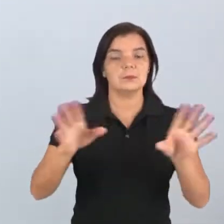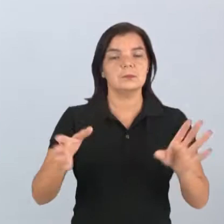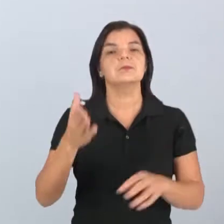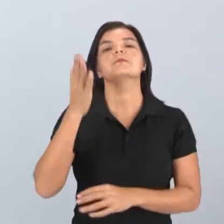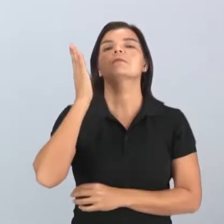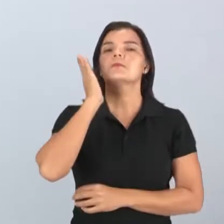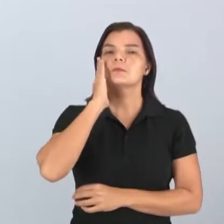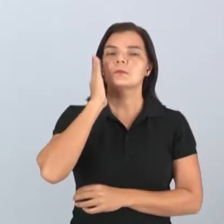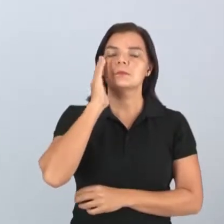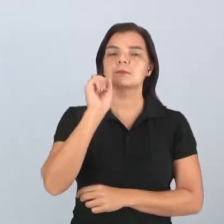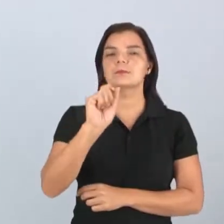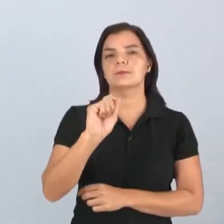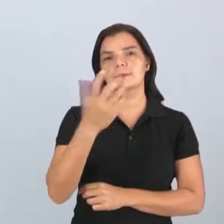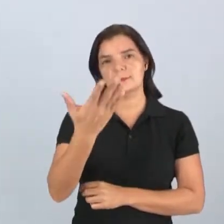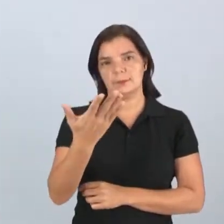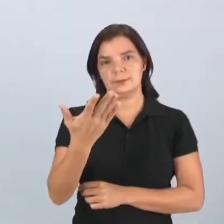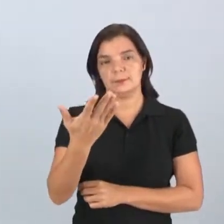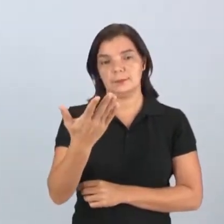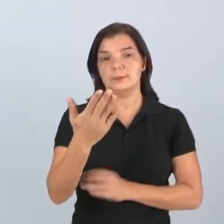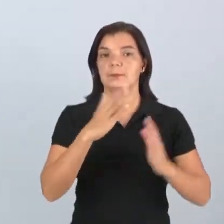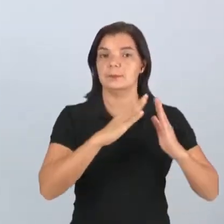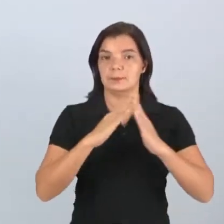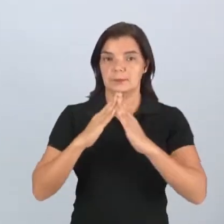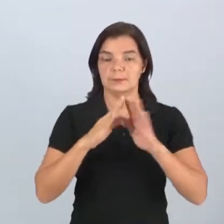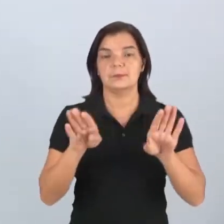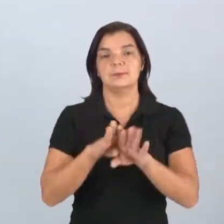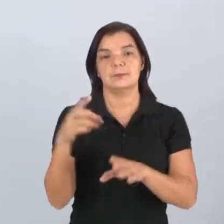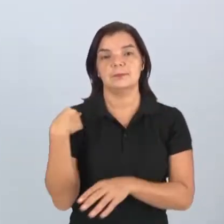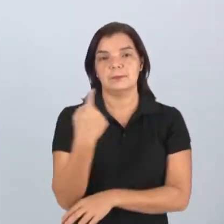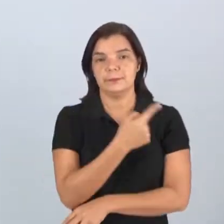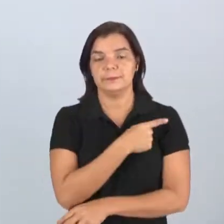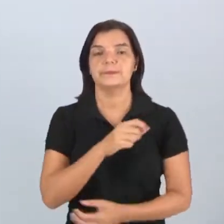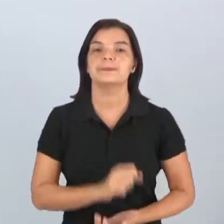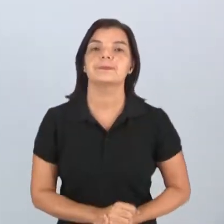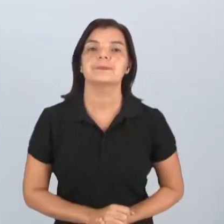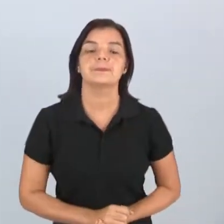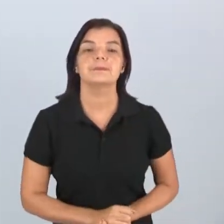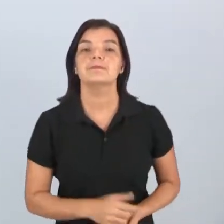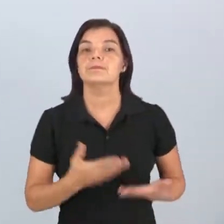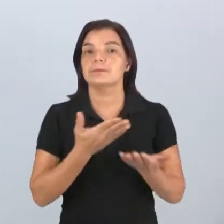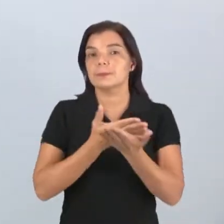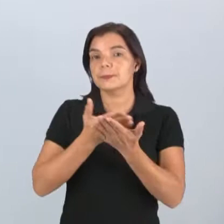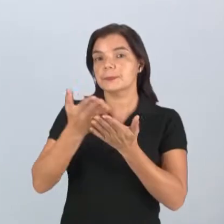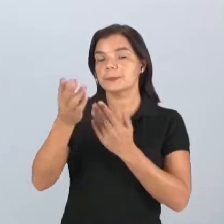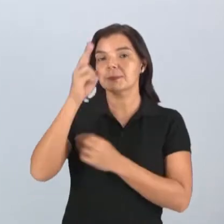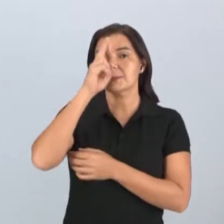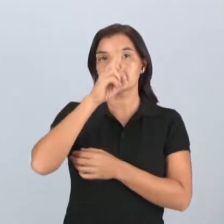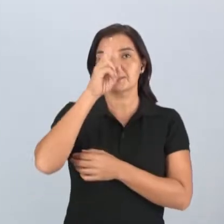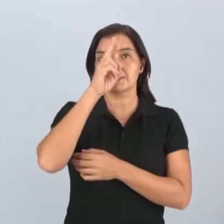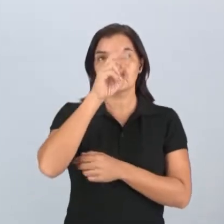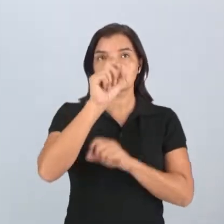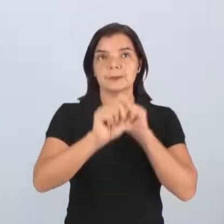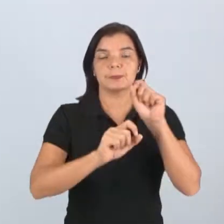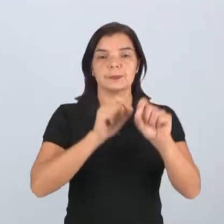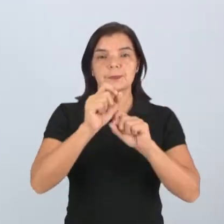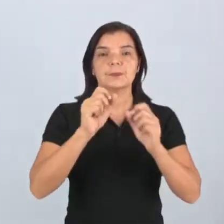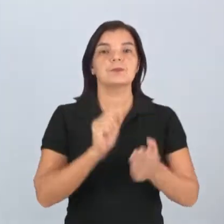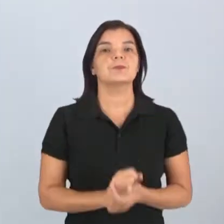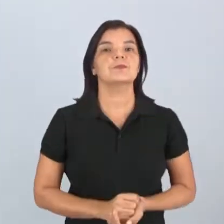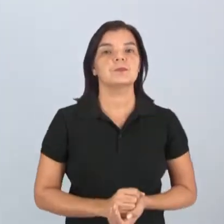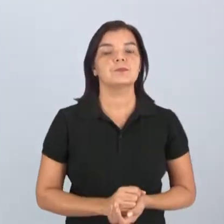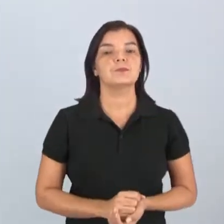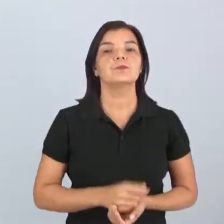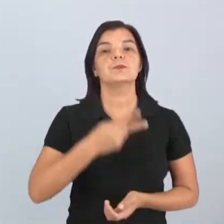gente entende o que foi que aconteceu com os nossos vizinhos e com a gente, né? Então, para começar, vamos lembrar aí, que